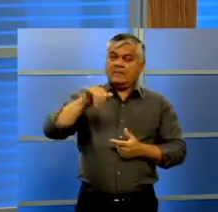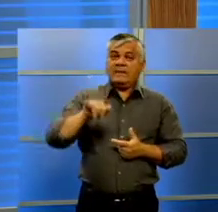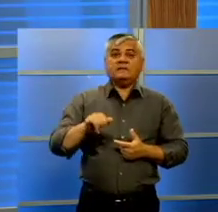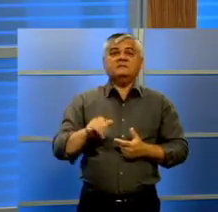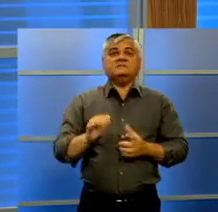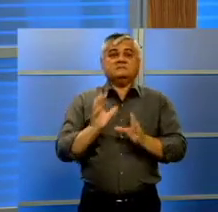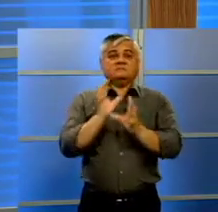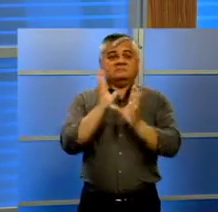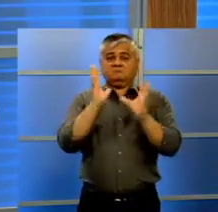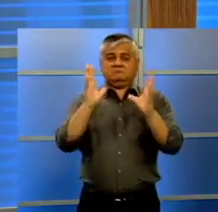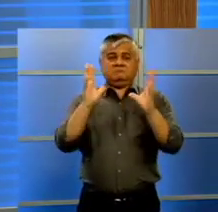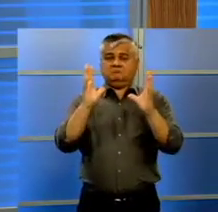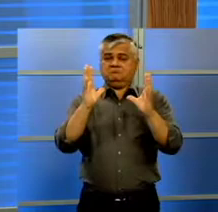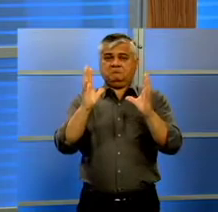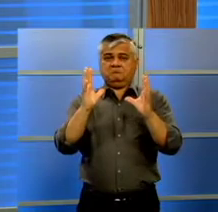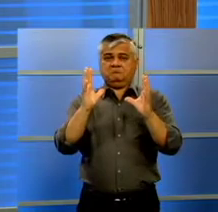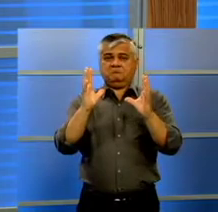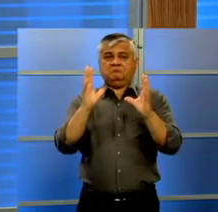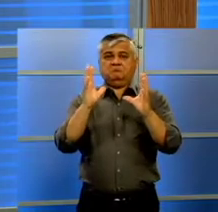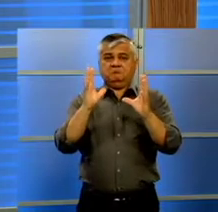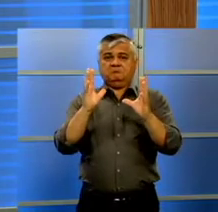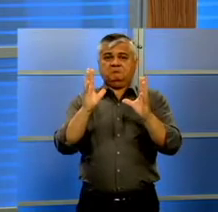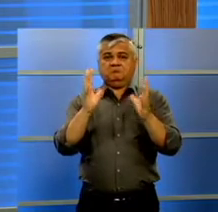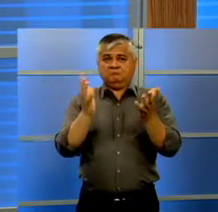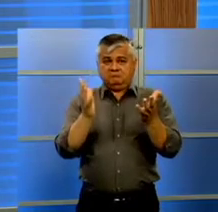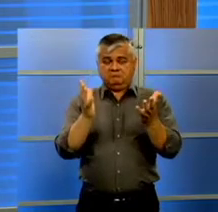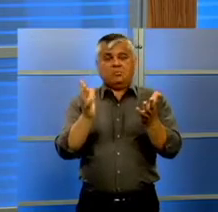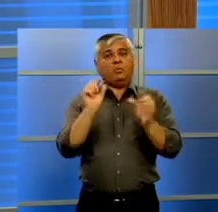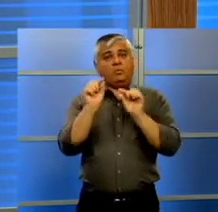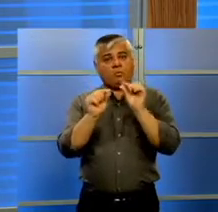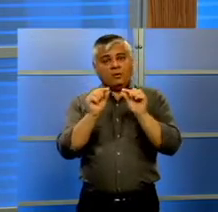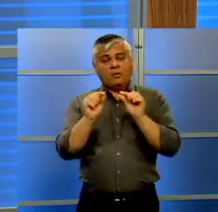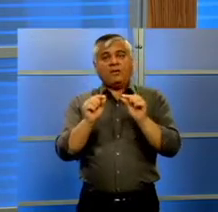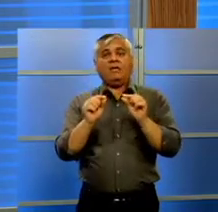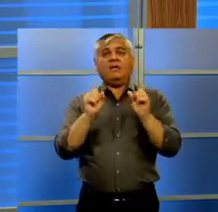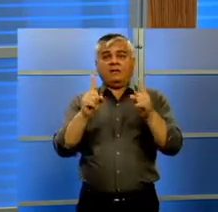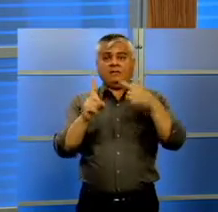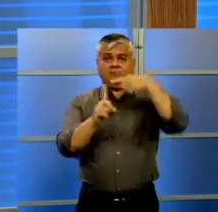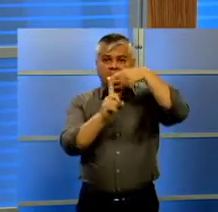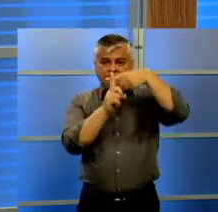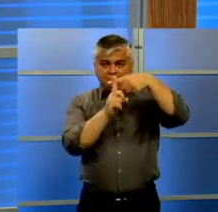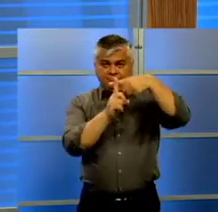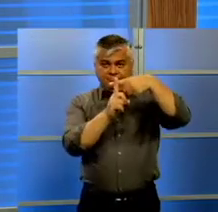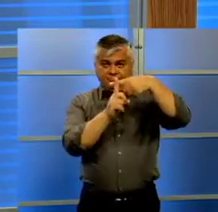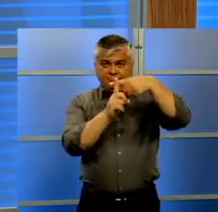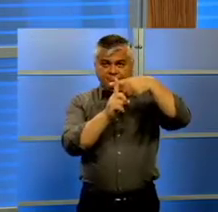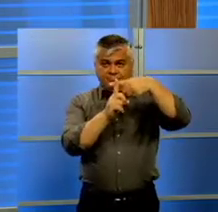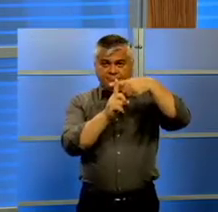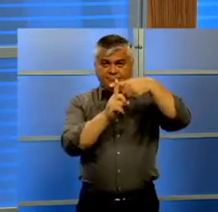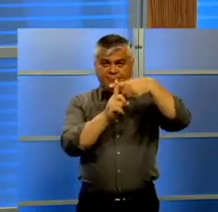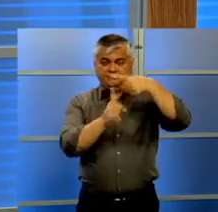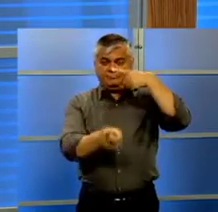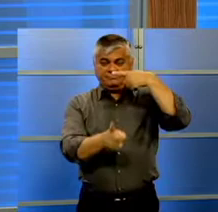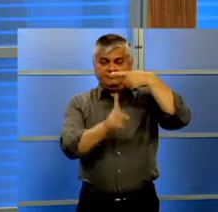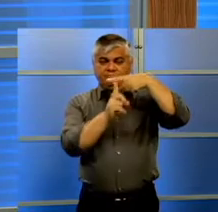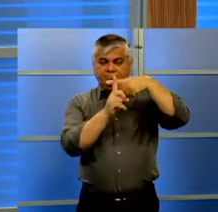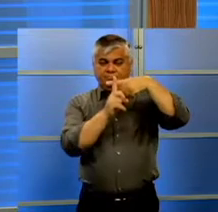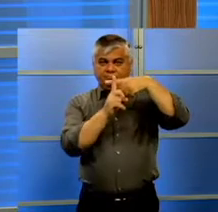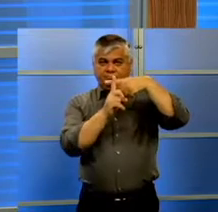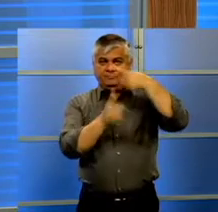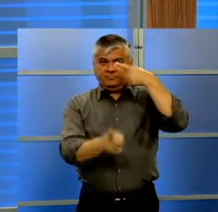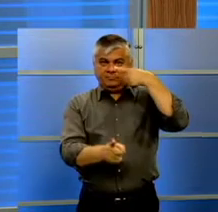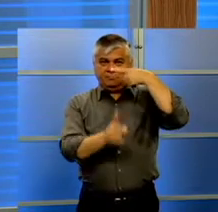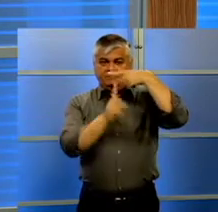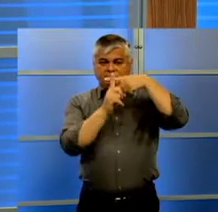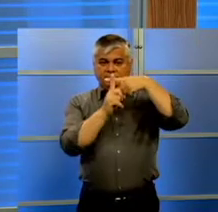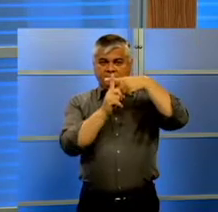configuração para ambas as mãos, indicador, tá? Representa um sinal de adição. É como se fosse o ponto lá,